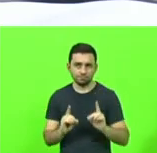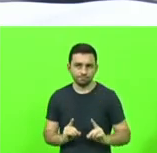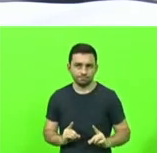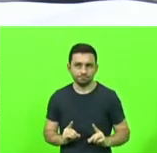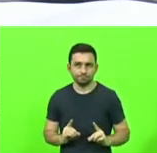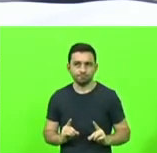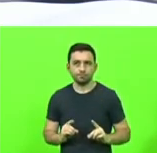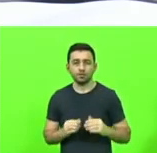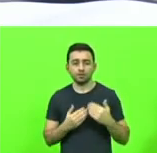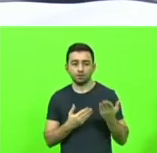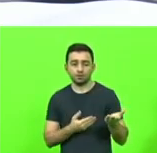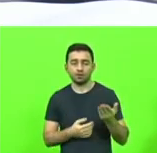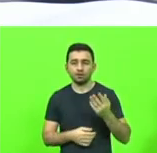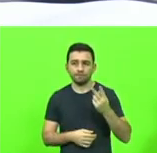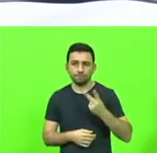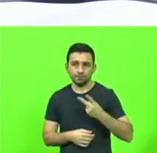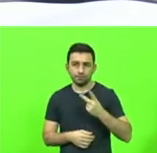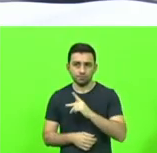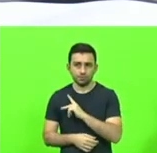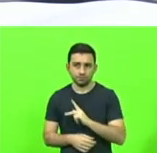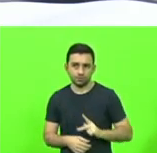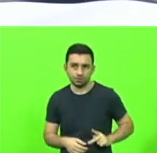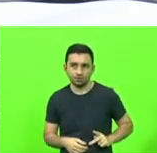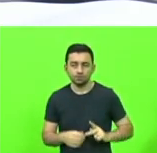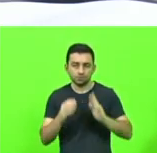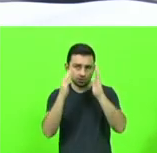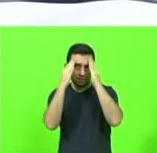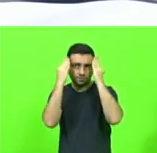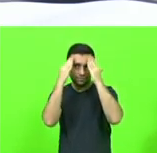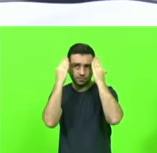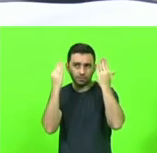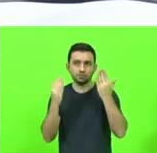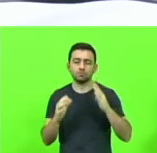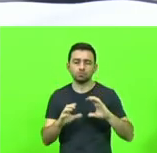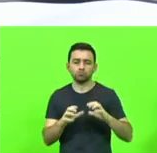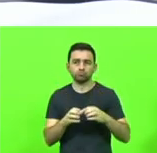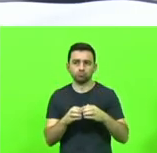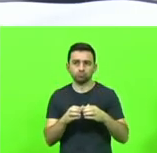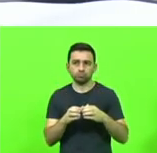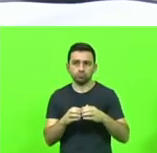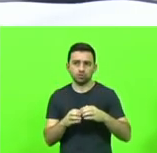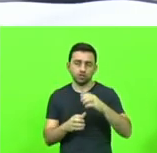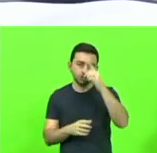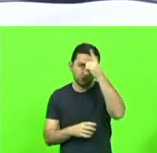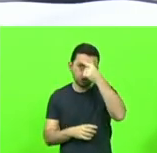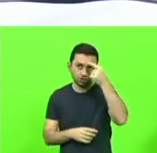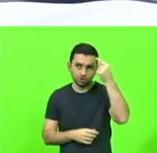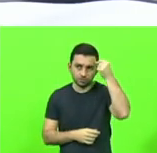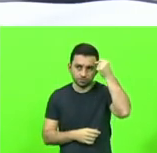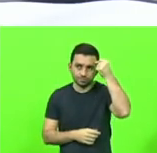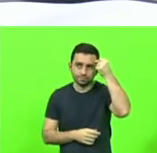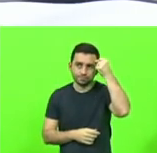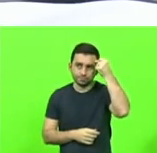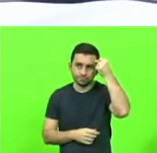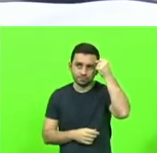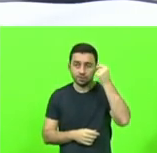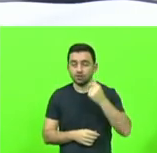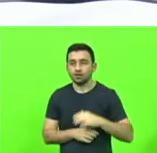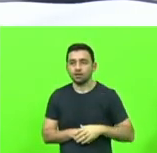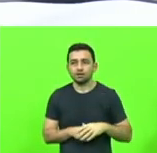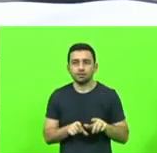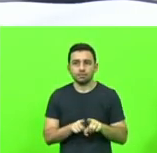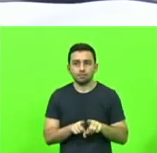senhor vice-presidente, o deputado José Milton Schaeffer, e os membros. Deputada Dirce Heiderscheid, senhor Fernando